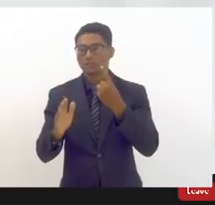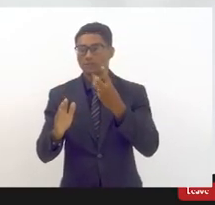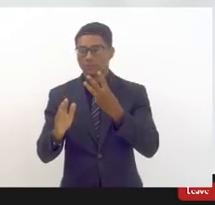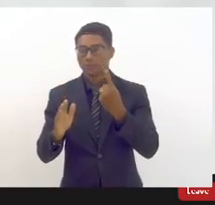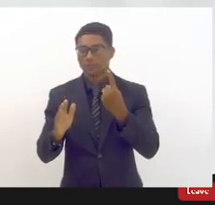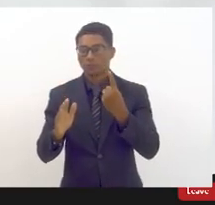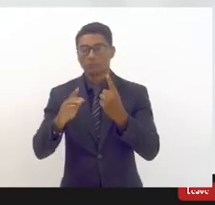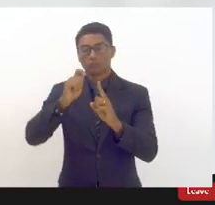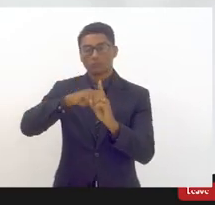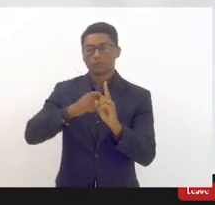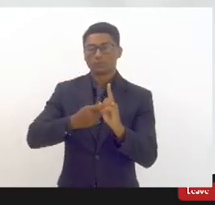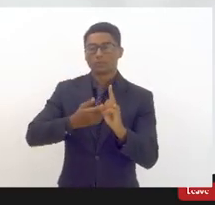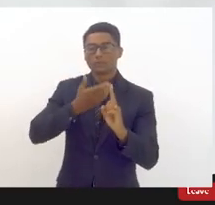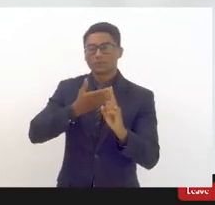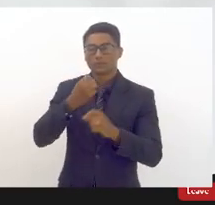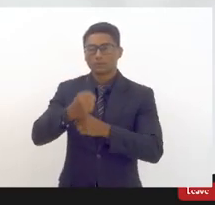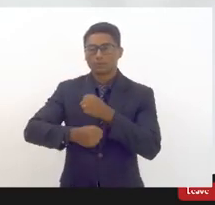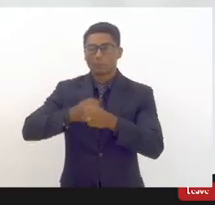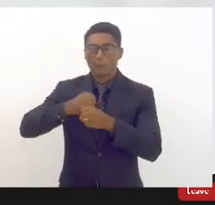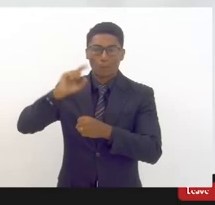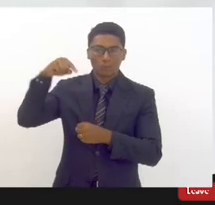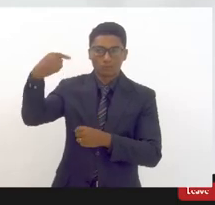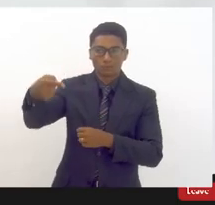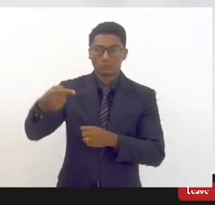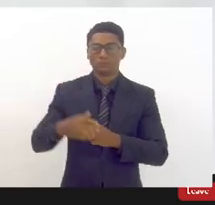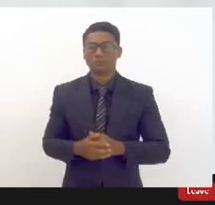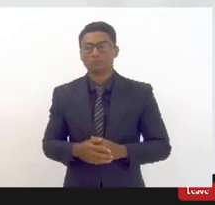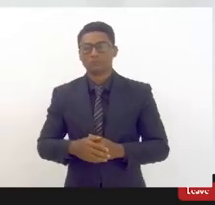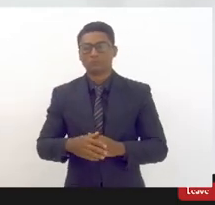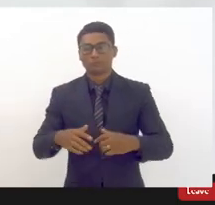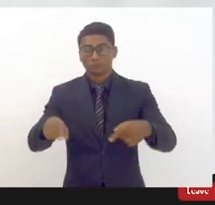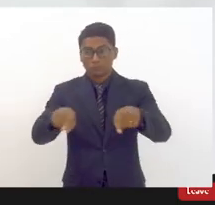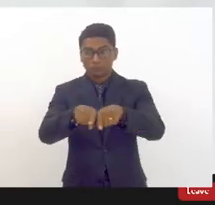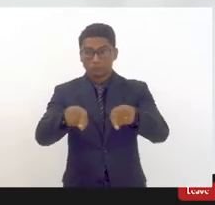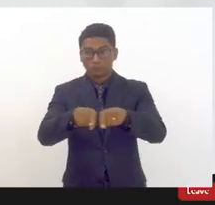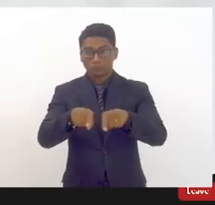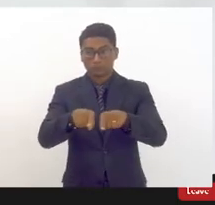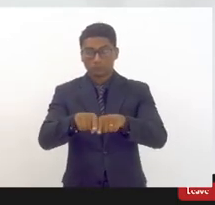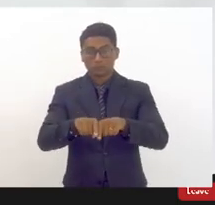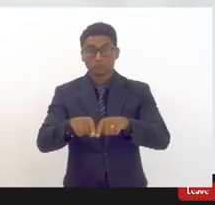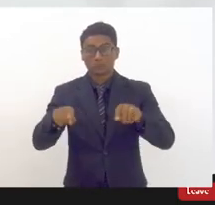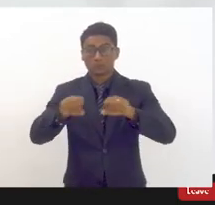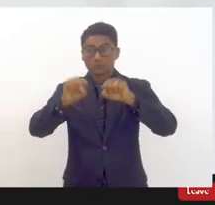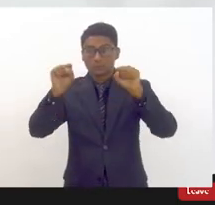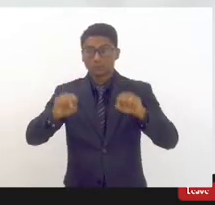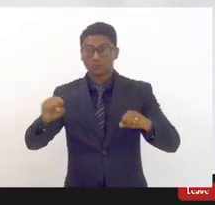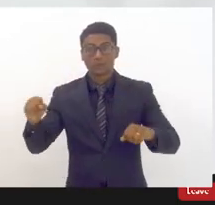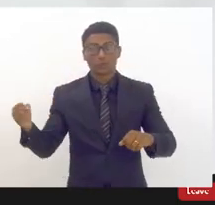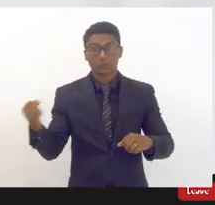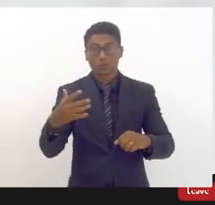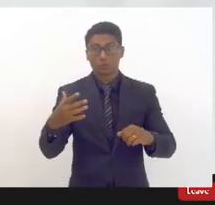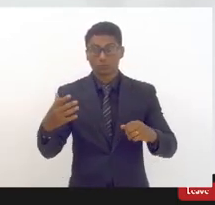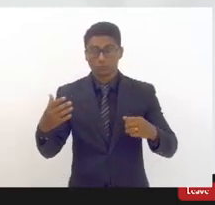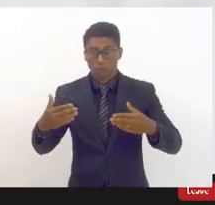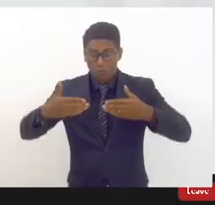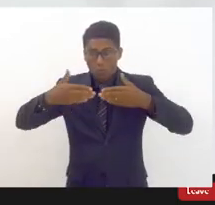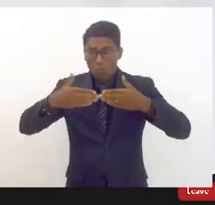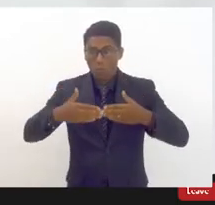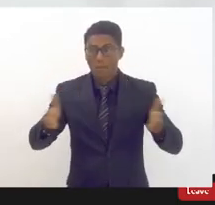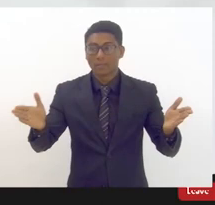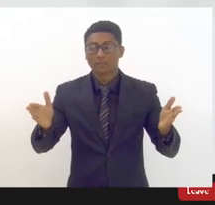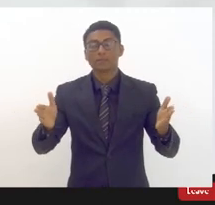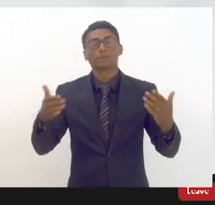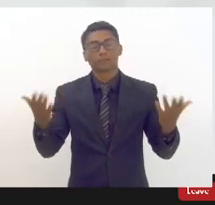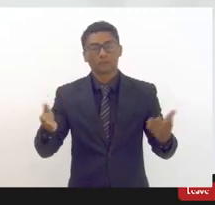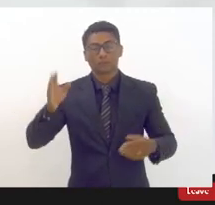que o Cellbroadcast é uma solução centralizada, né? Então, uma vez o sistema implementado, ele vai ser utilizado em todo o país, não apenas no estado do Rio.